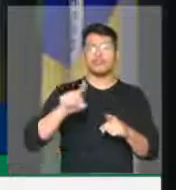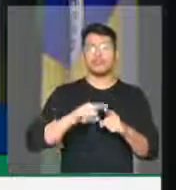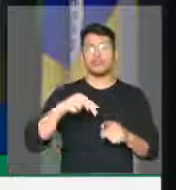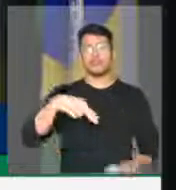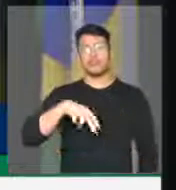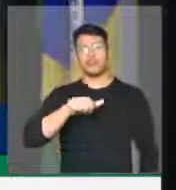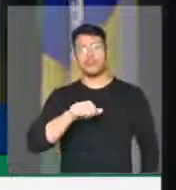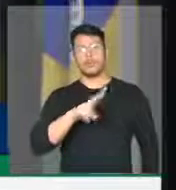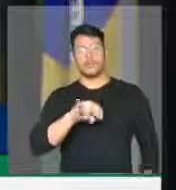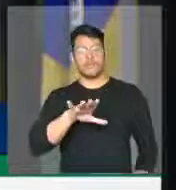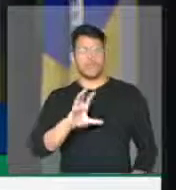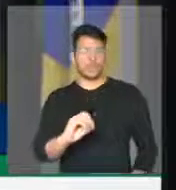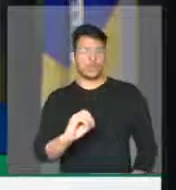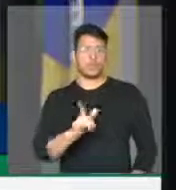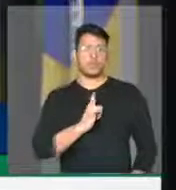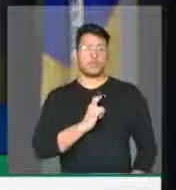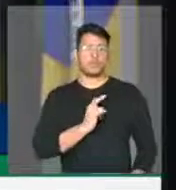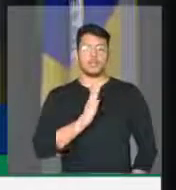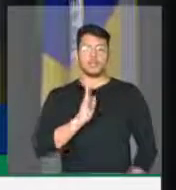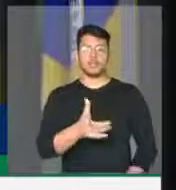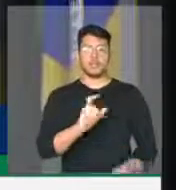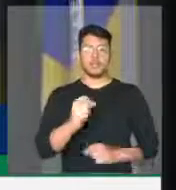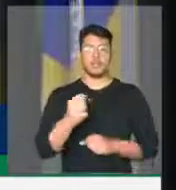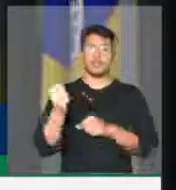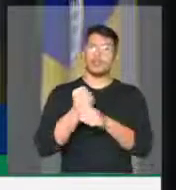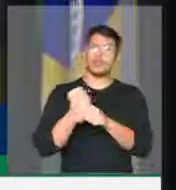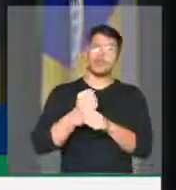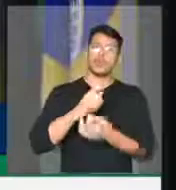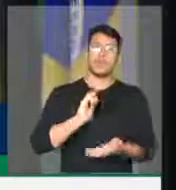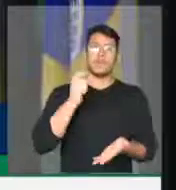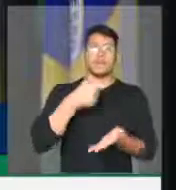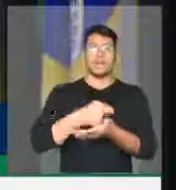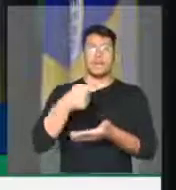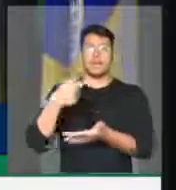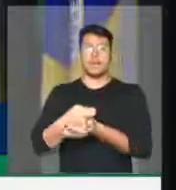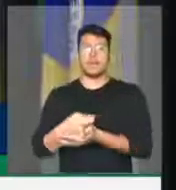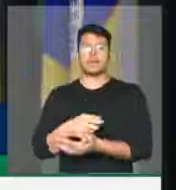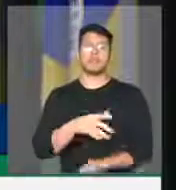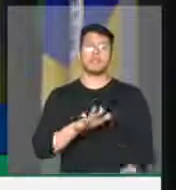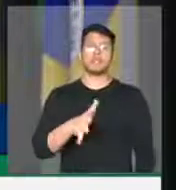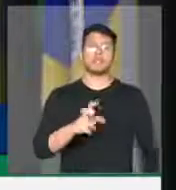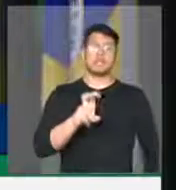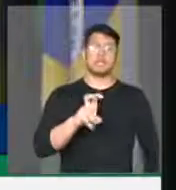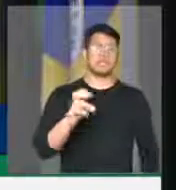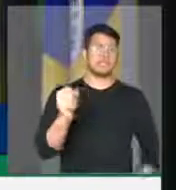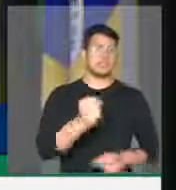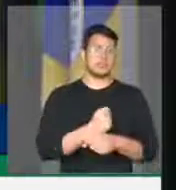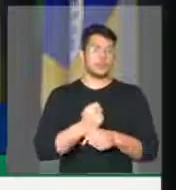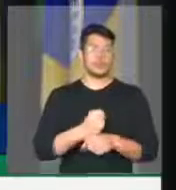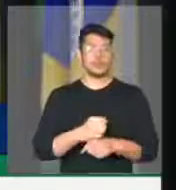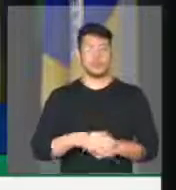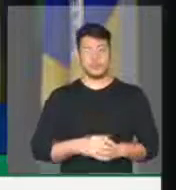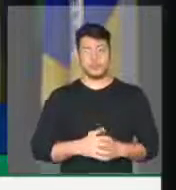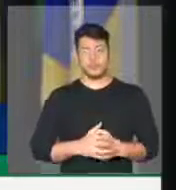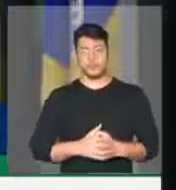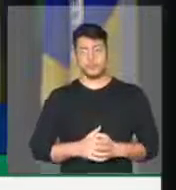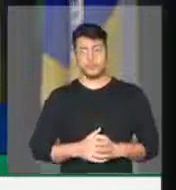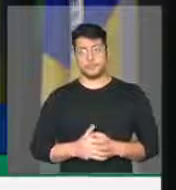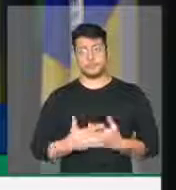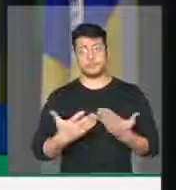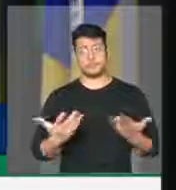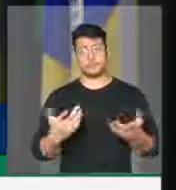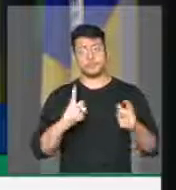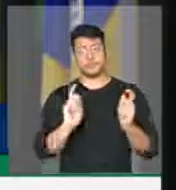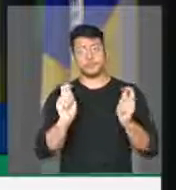retorno dos recursos em pagamentos anuais pela Marinha durante 25 anos, a partir da entrega das embarcações. Isso